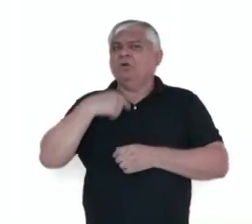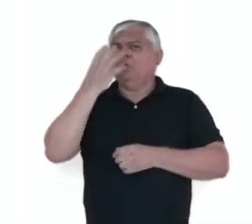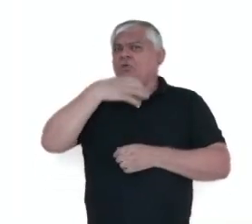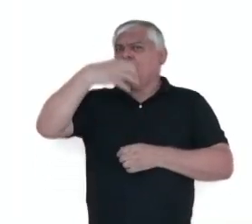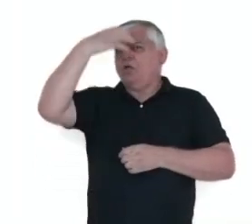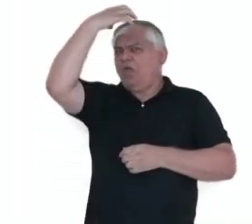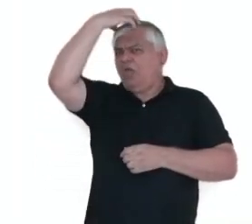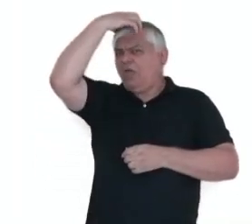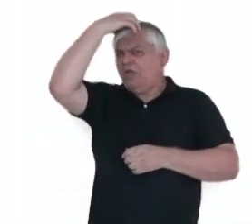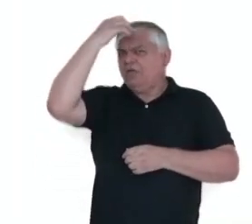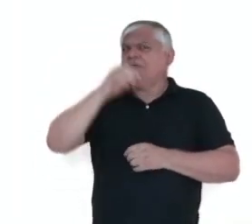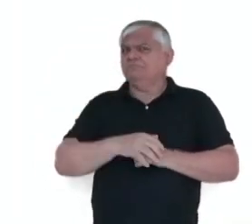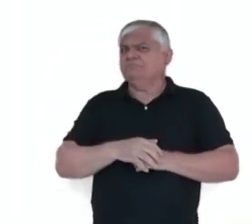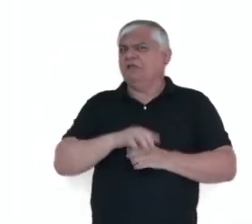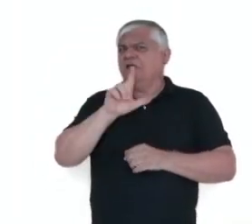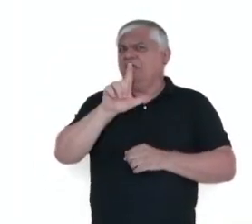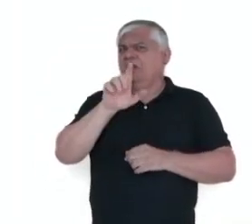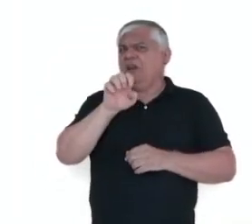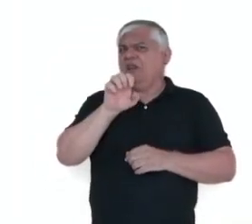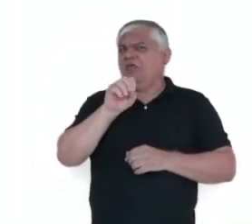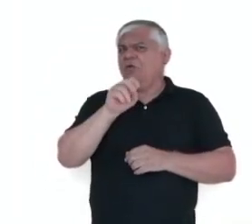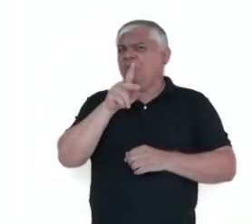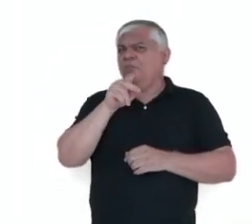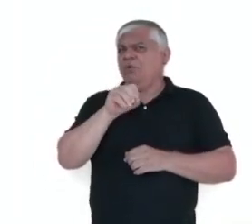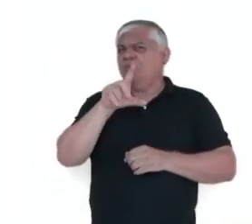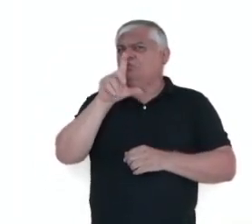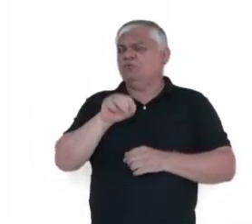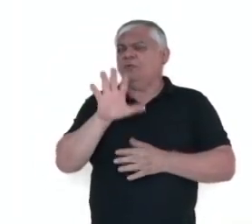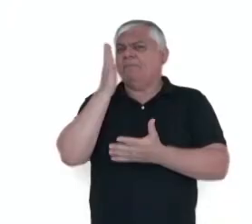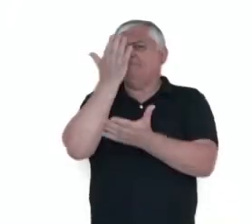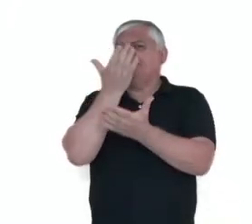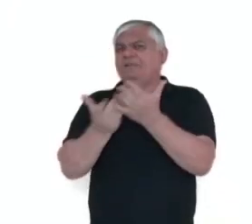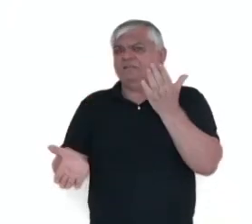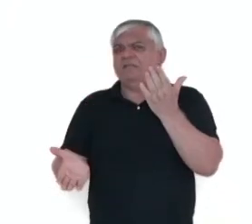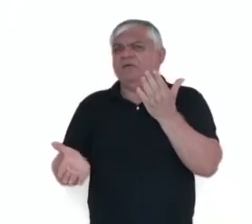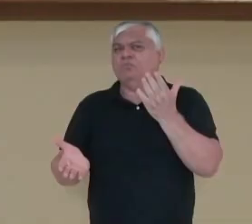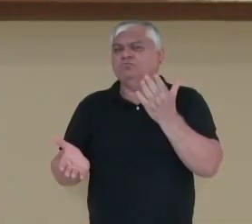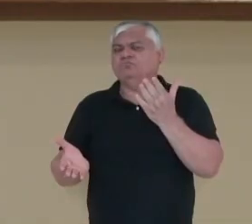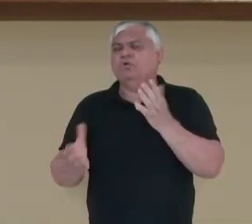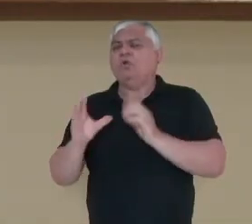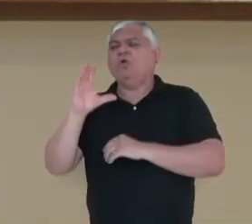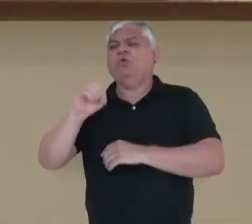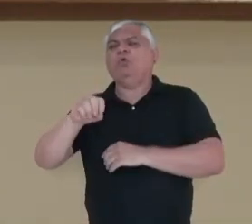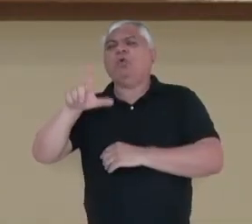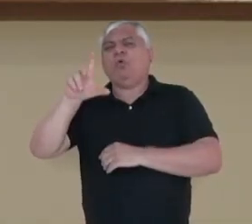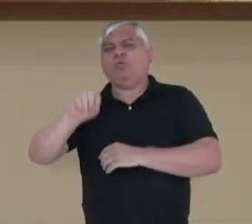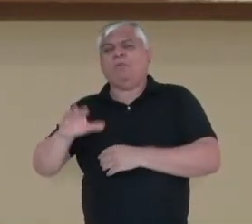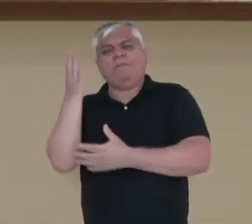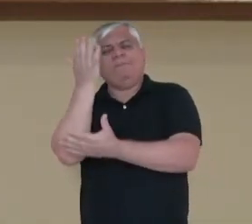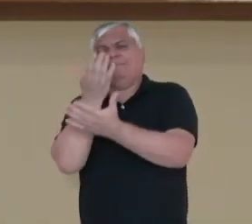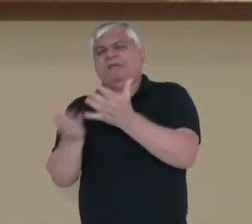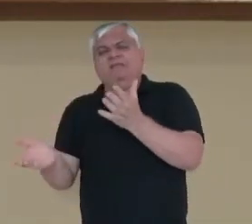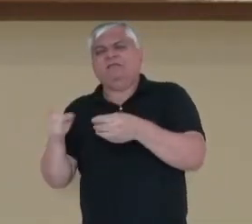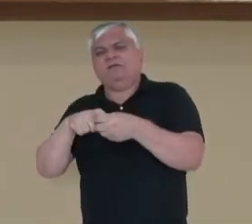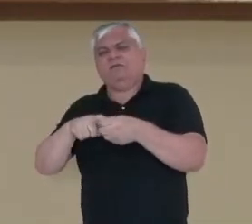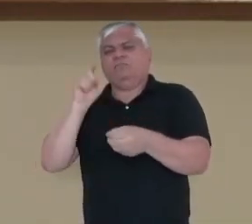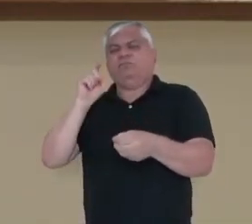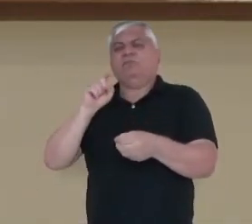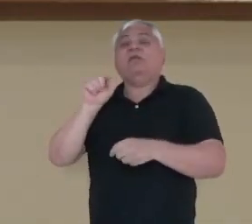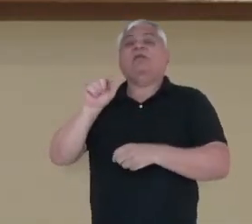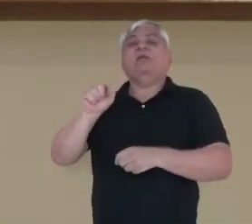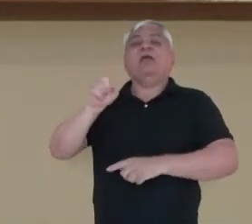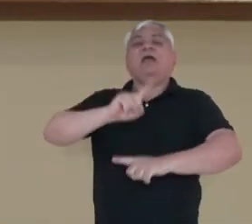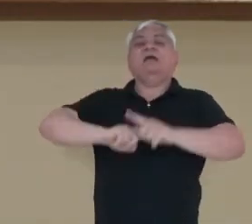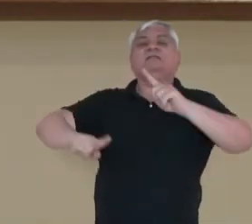Leopoldo II da Bélgica, ele perdeu o seu direito ao Congo, que passou então a ser